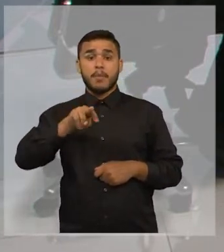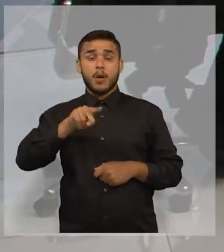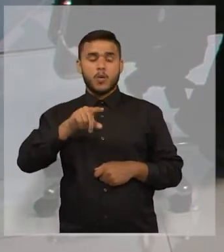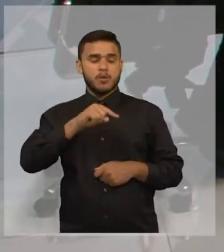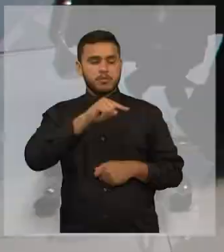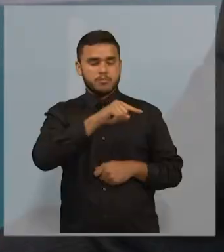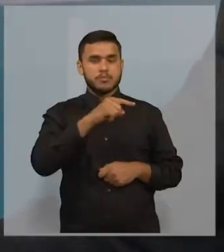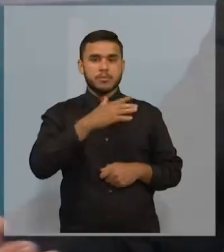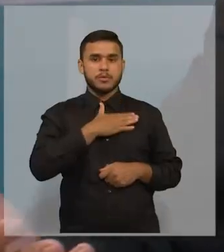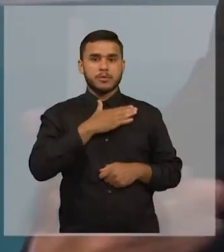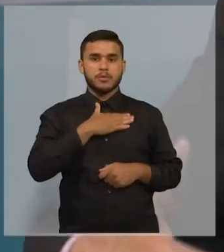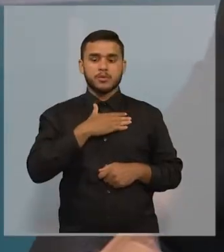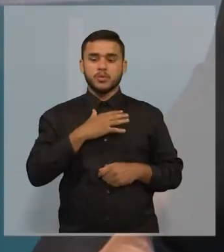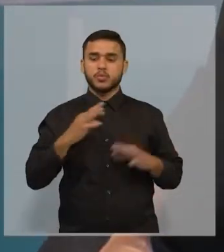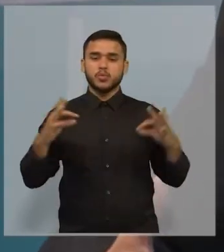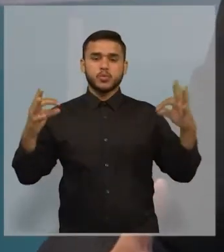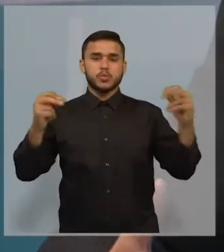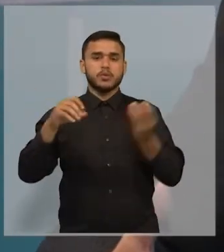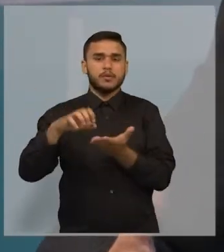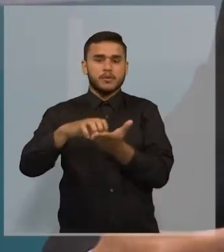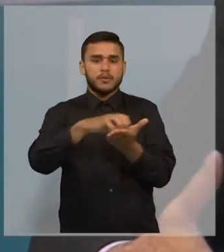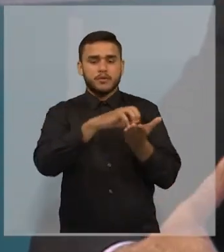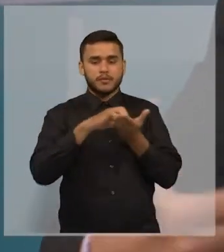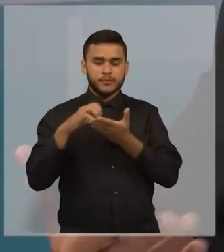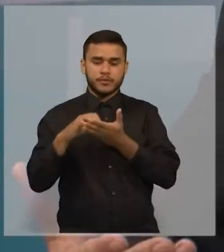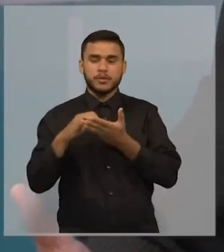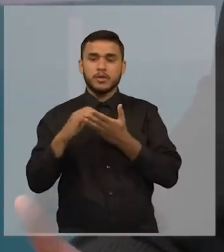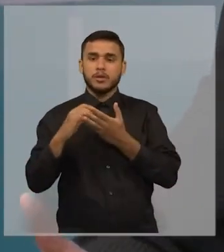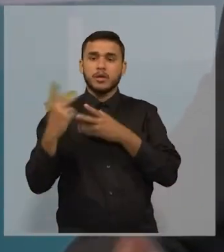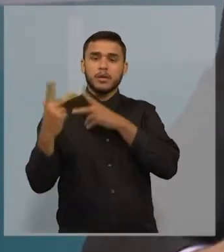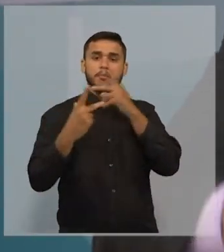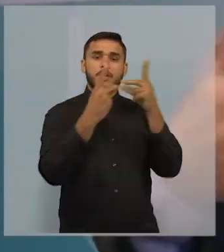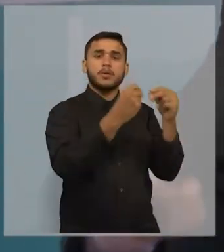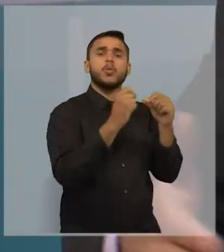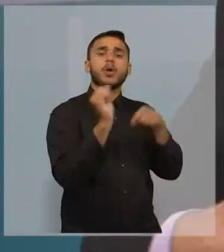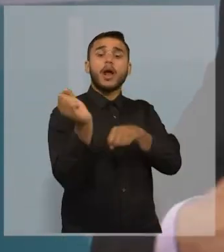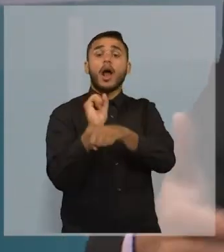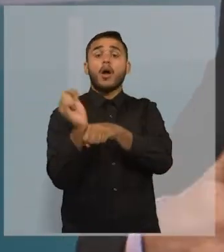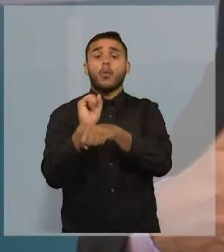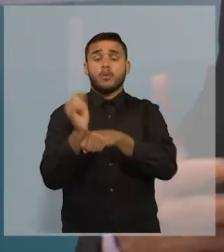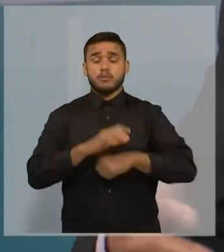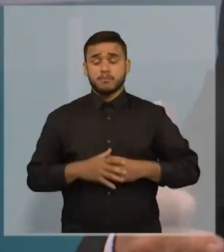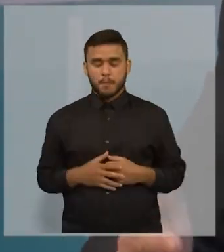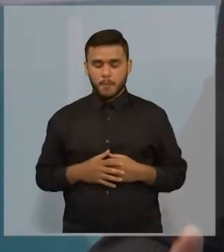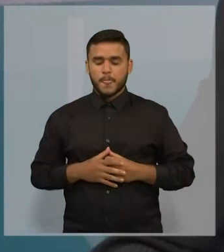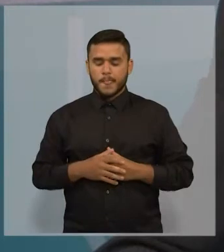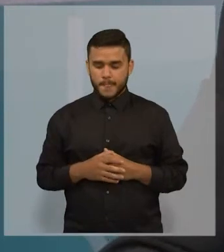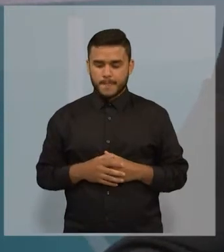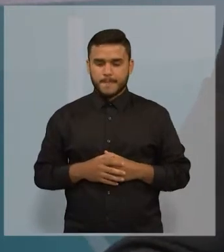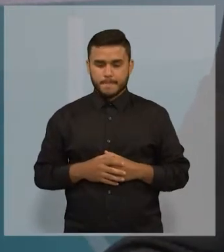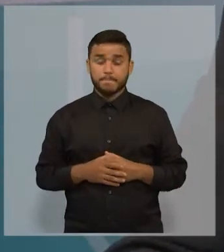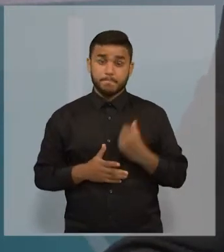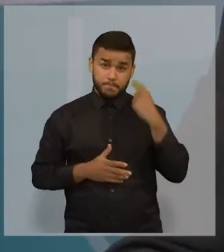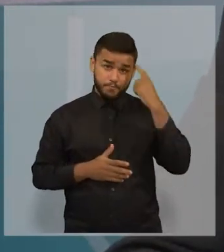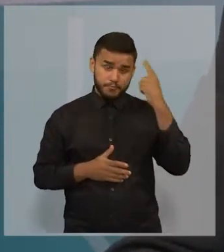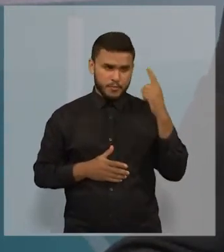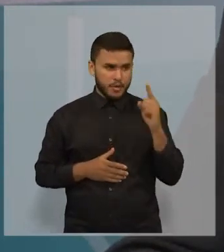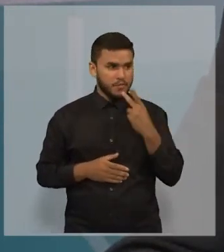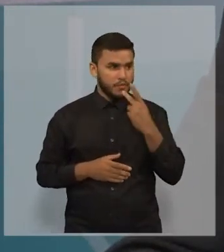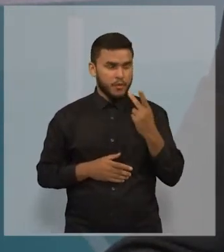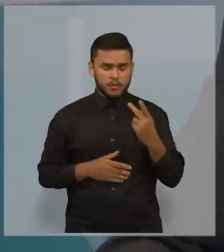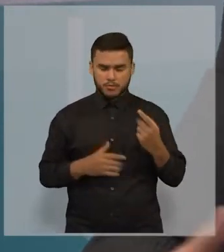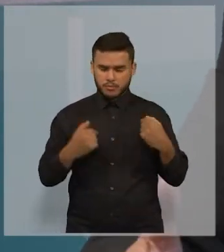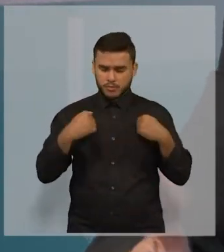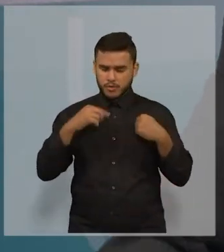que era diretor de um órgão e recebeu um carro de presente dos funcionários em função de um aumento que deu, alguma coisa assim. E